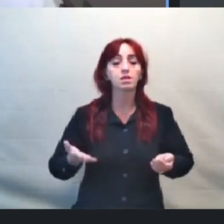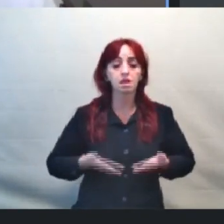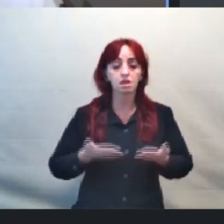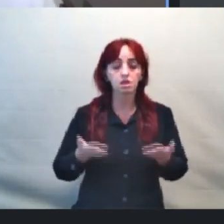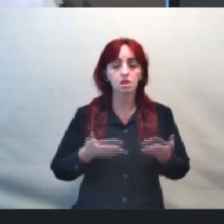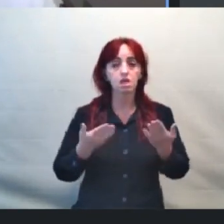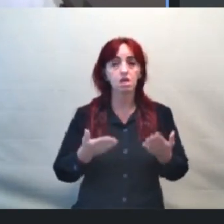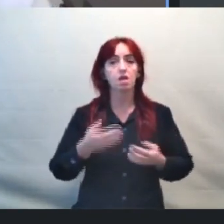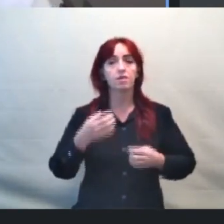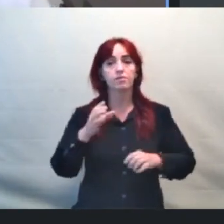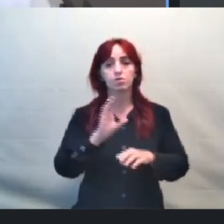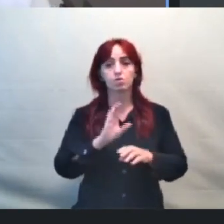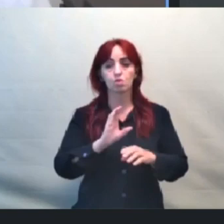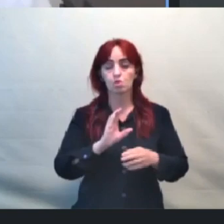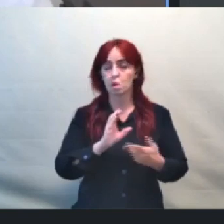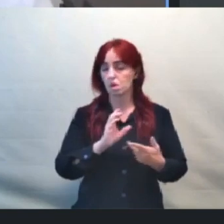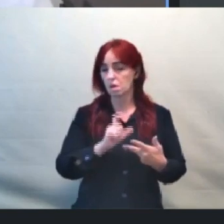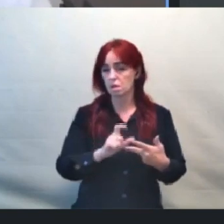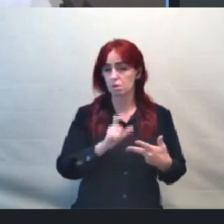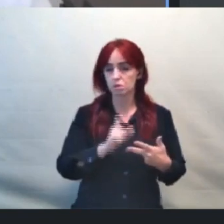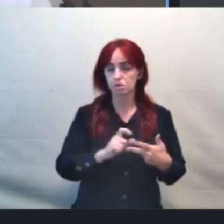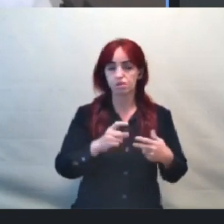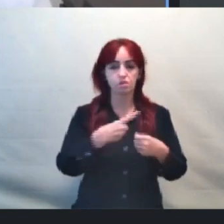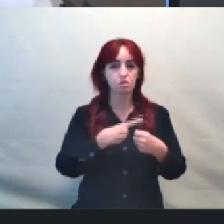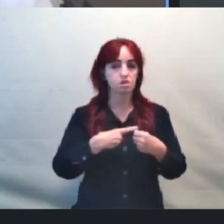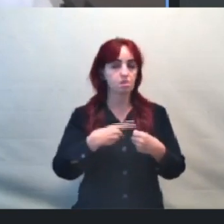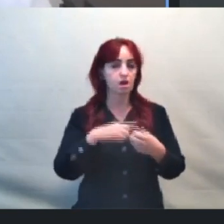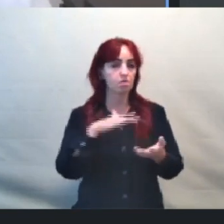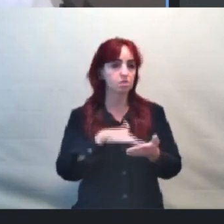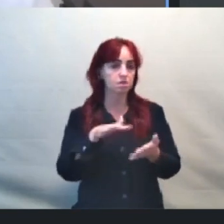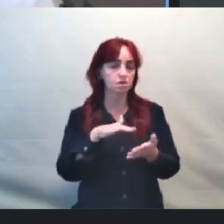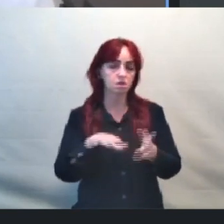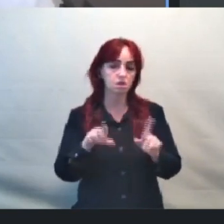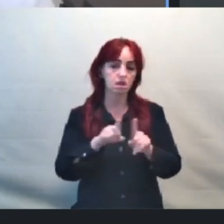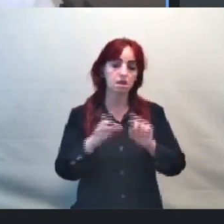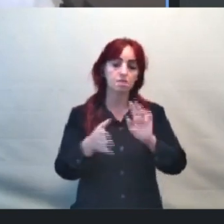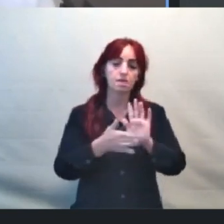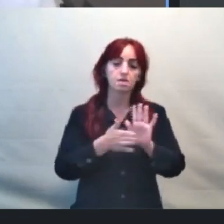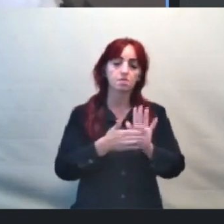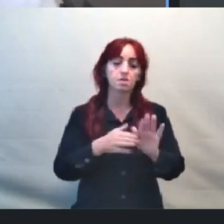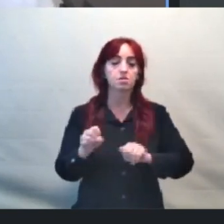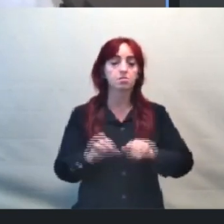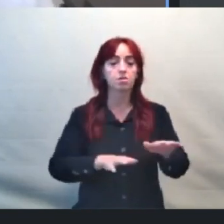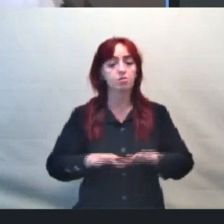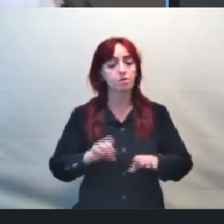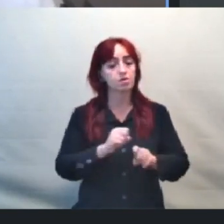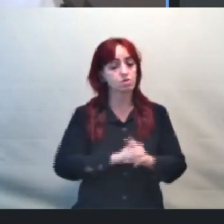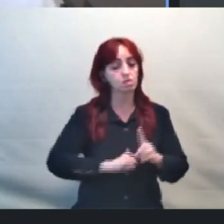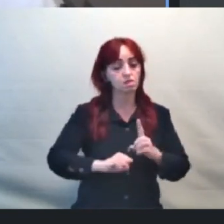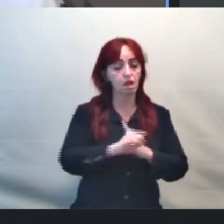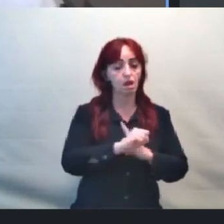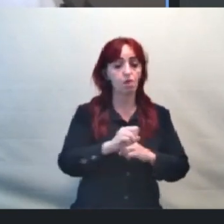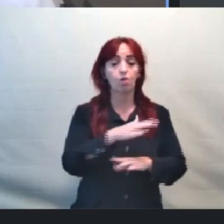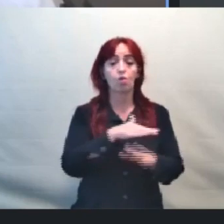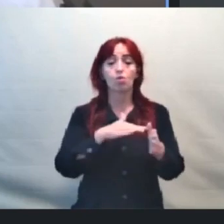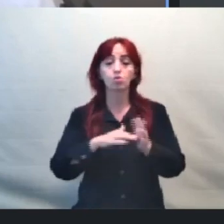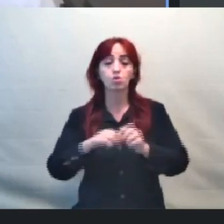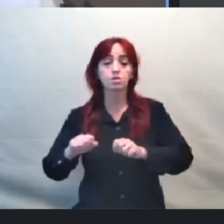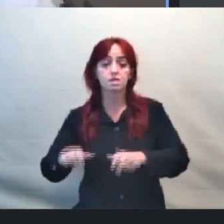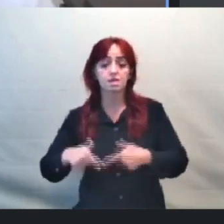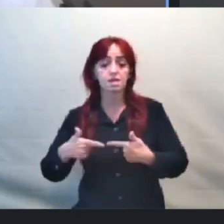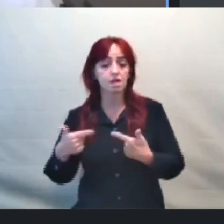da Secretaria, seja por iniciativa e demanda dos movimentos sociais, todas as ações que a gente faz na cidade,